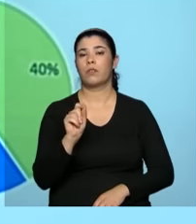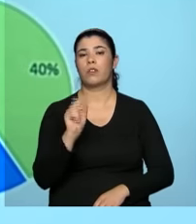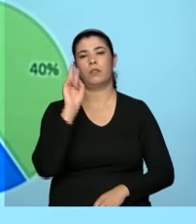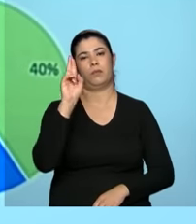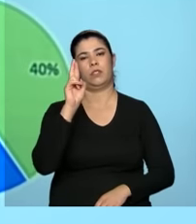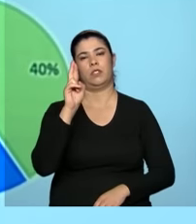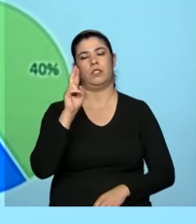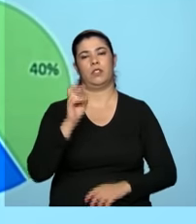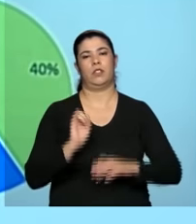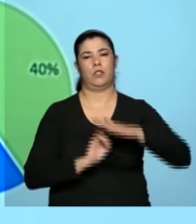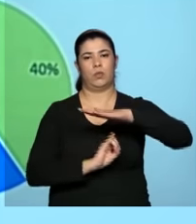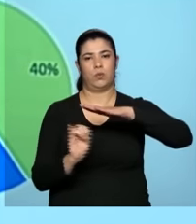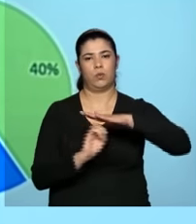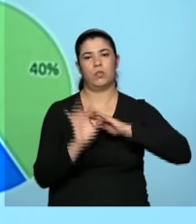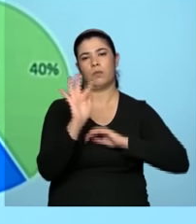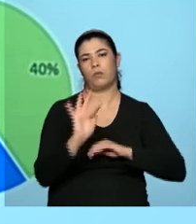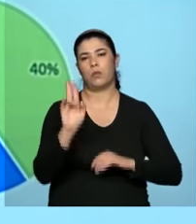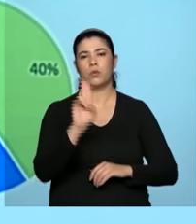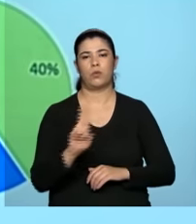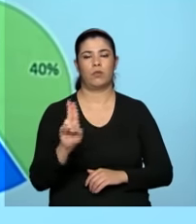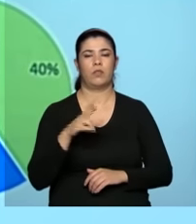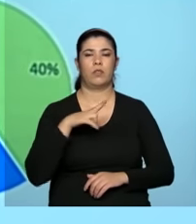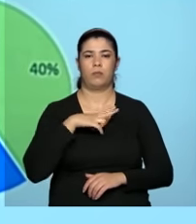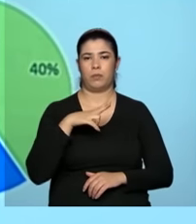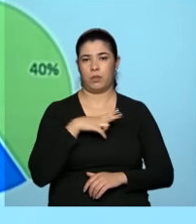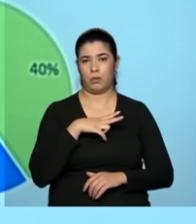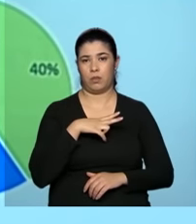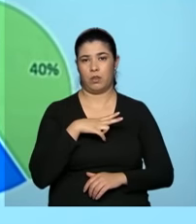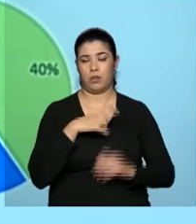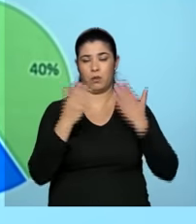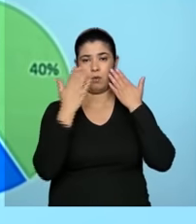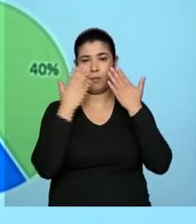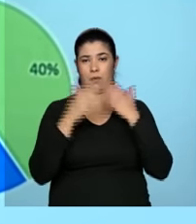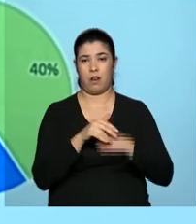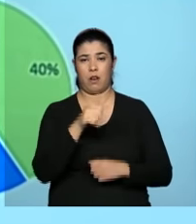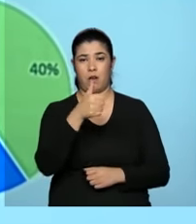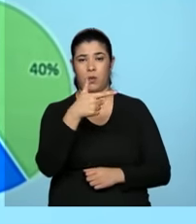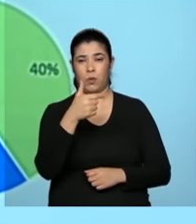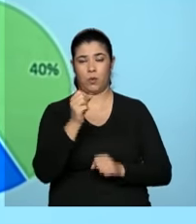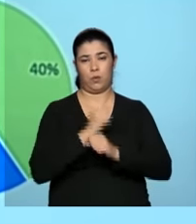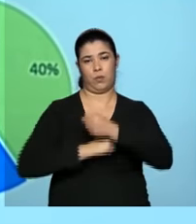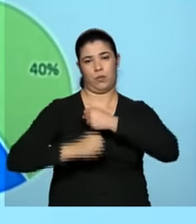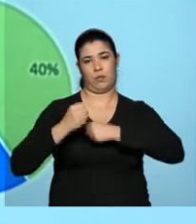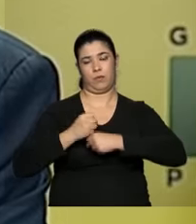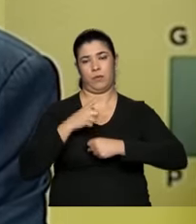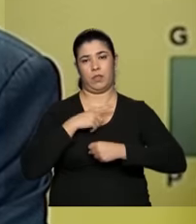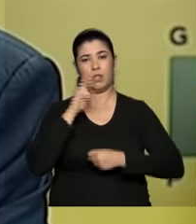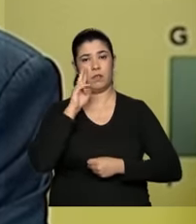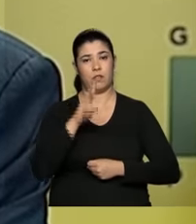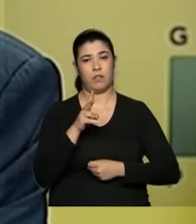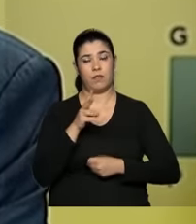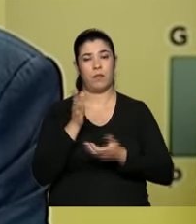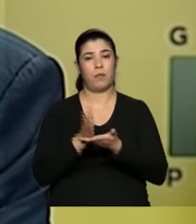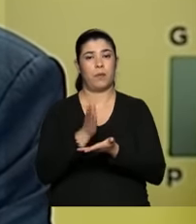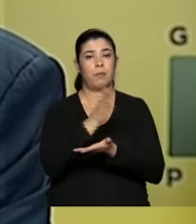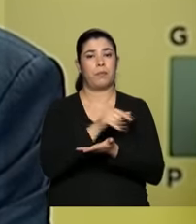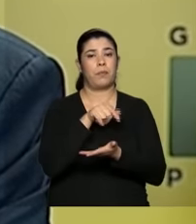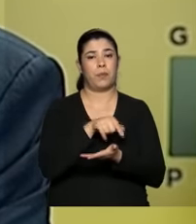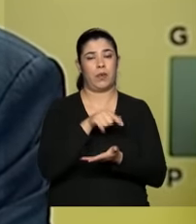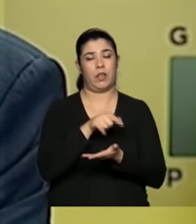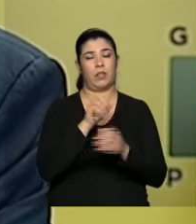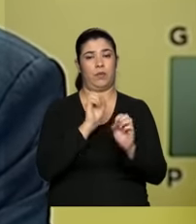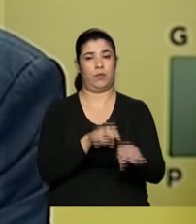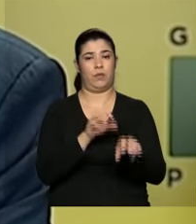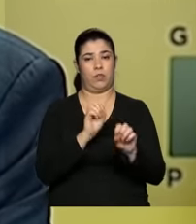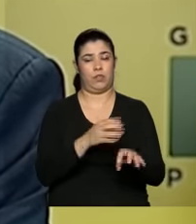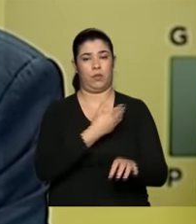ainda é um acréscimo em relação a 10 anos atrás, 12 anos atrás, quando a fatia do ensino superior público